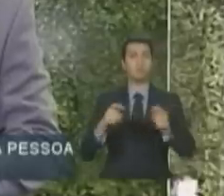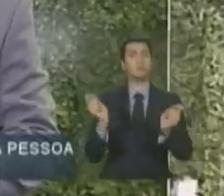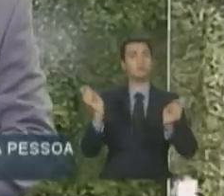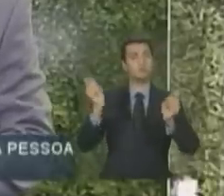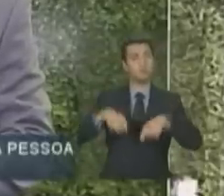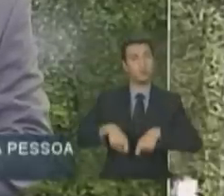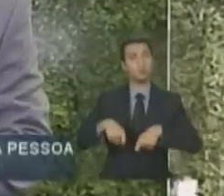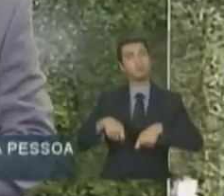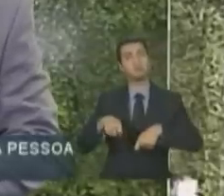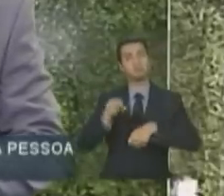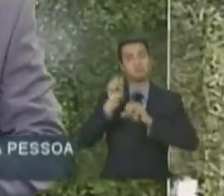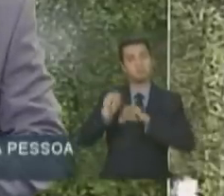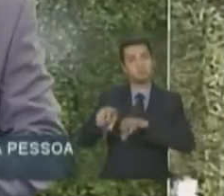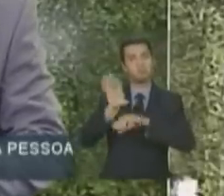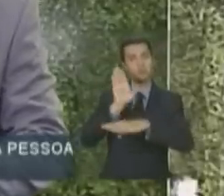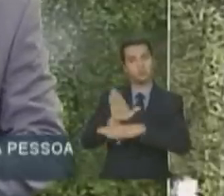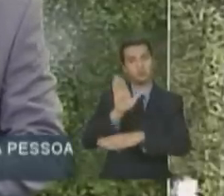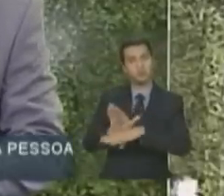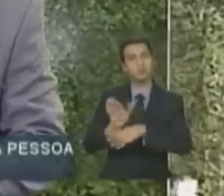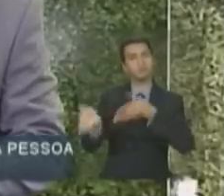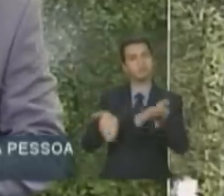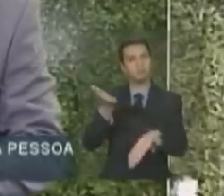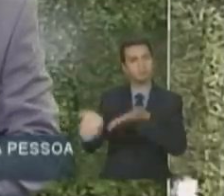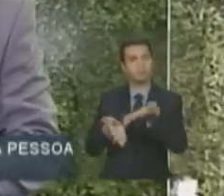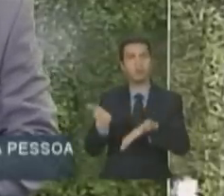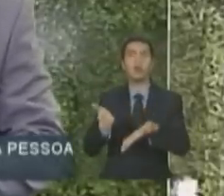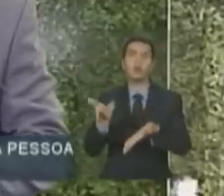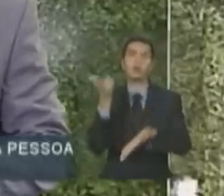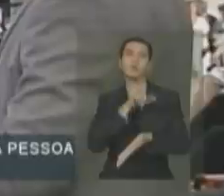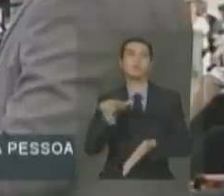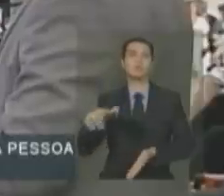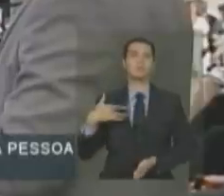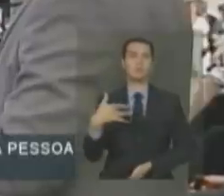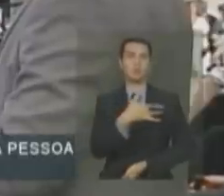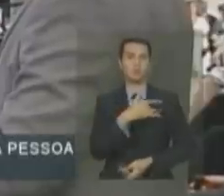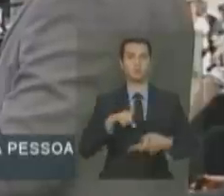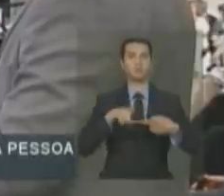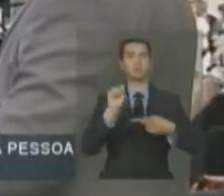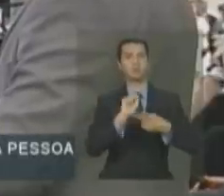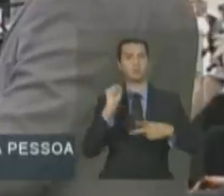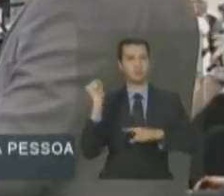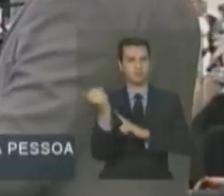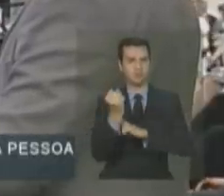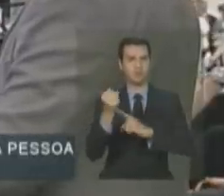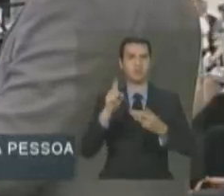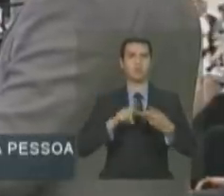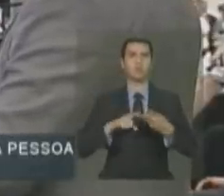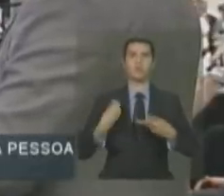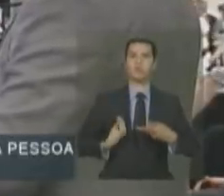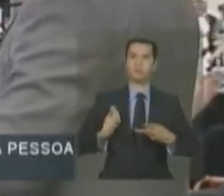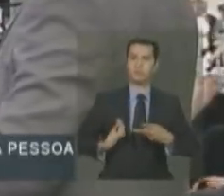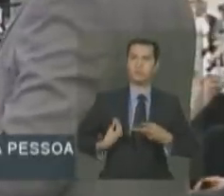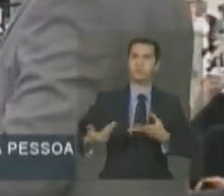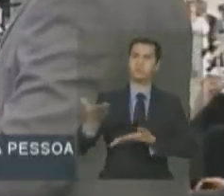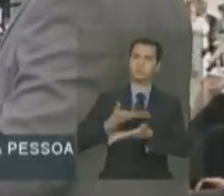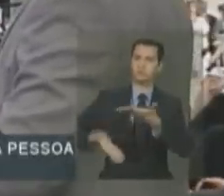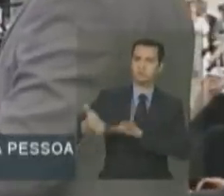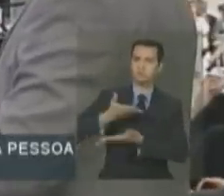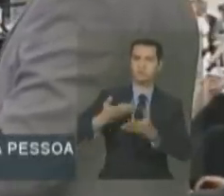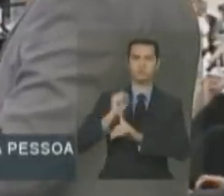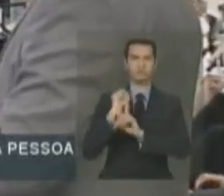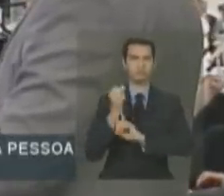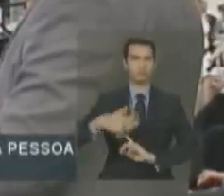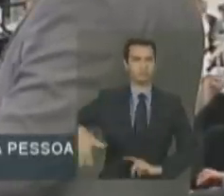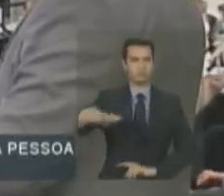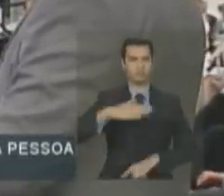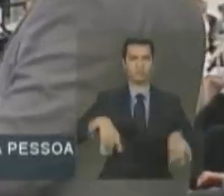centro-dia possam ter o melhor convívio, atendimento à saúde e assistência social e, sobretudo, o convívio social.